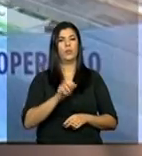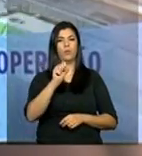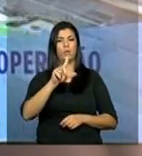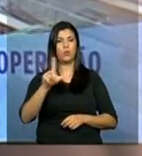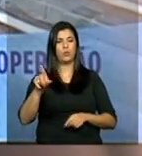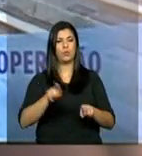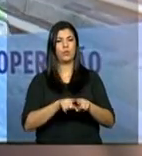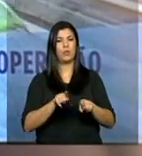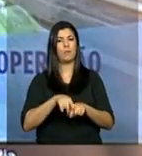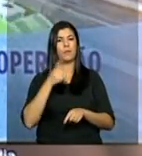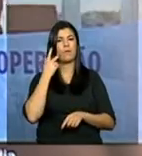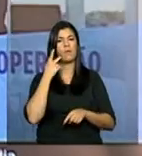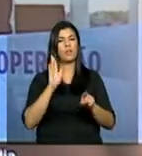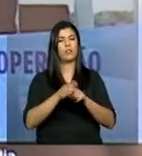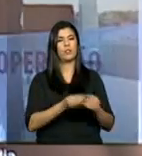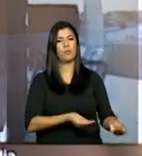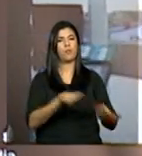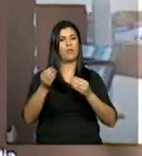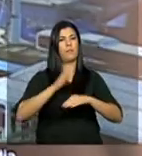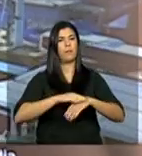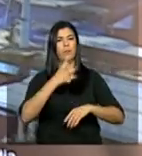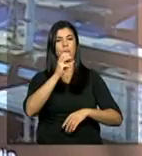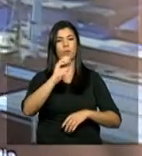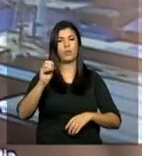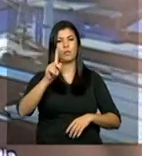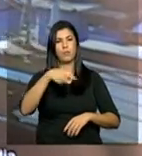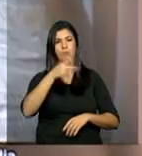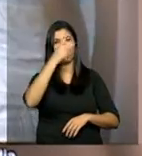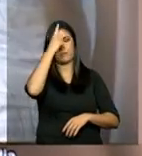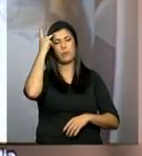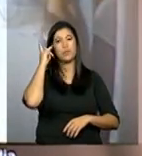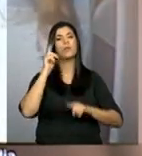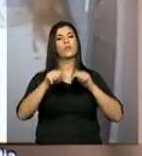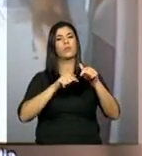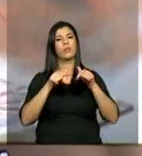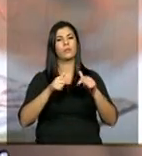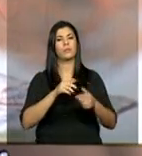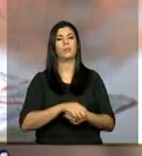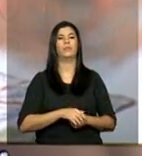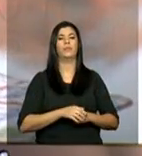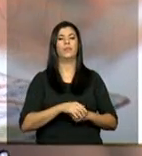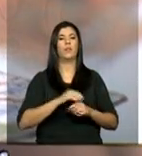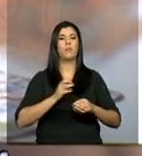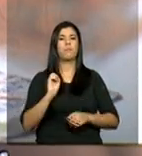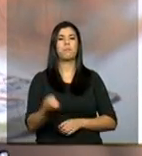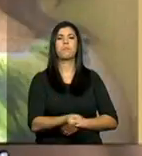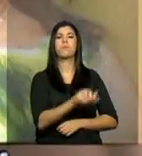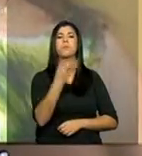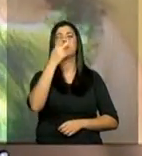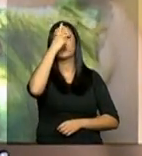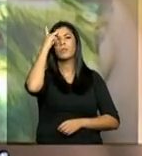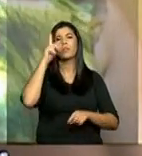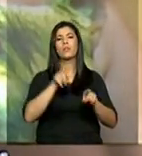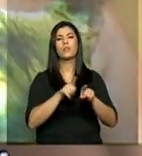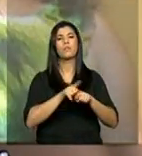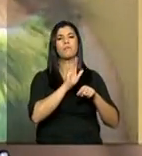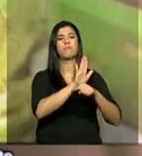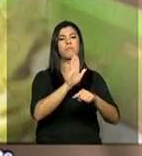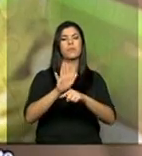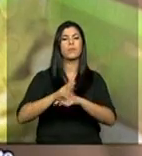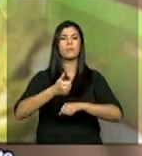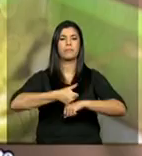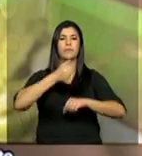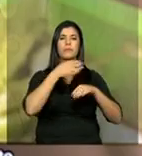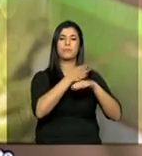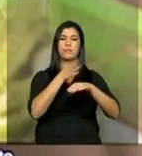do metrô de Fortaleza já transporta mais de 400 mil passageiros por dia. Milhares de pessoas também são beneficiadas com